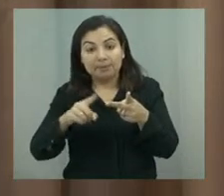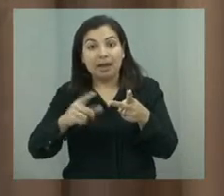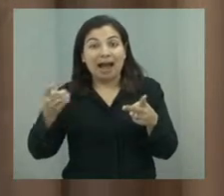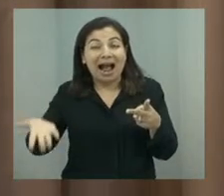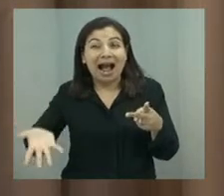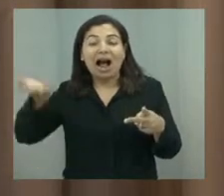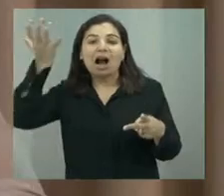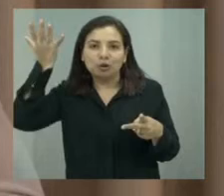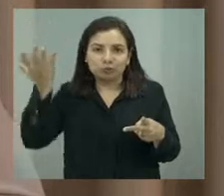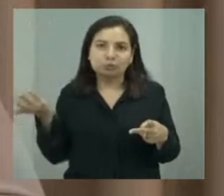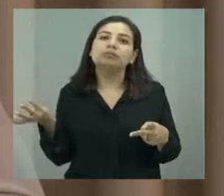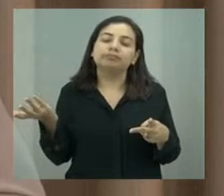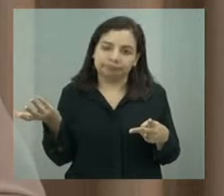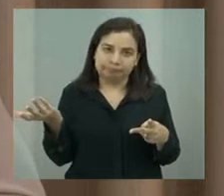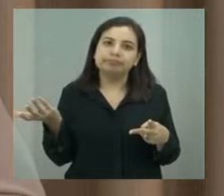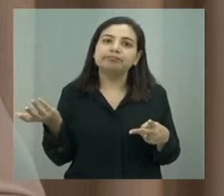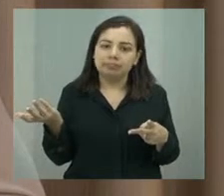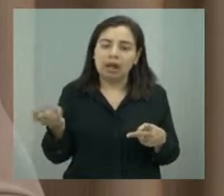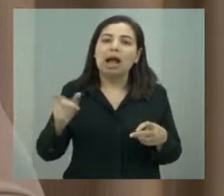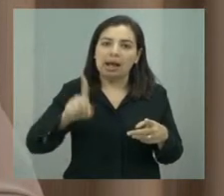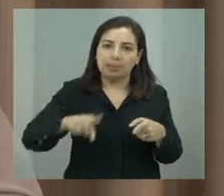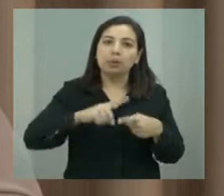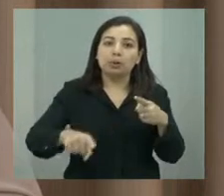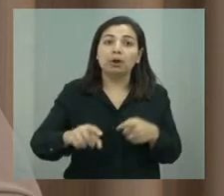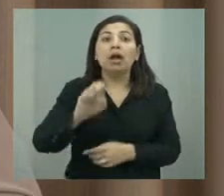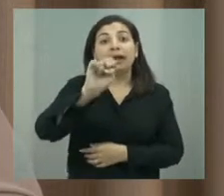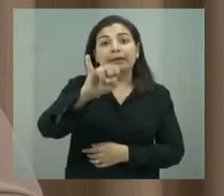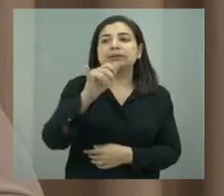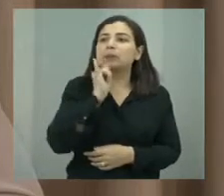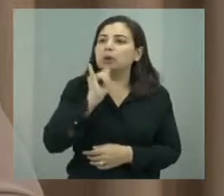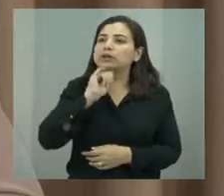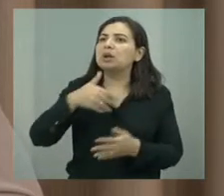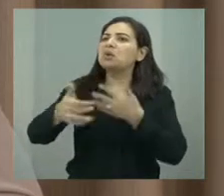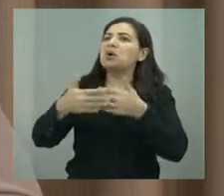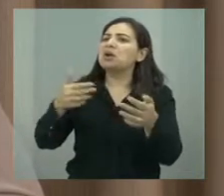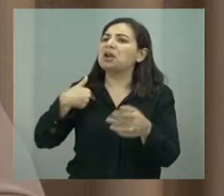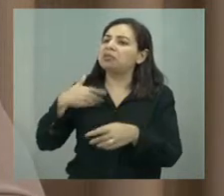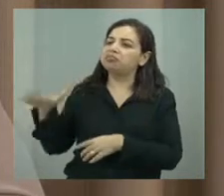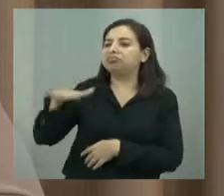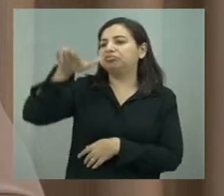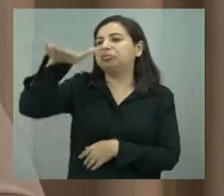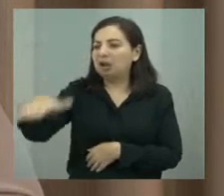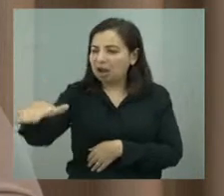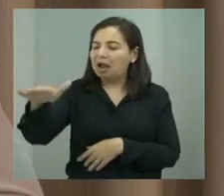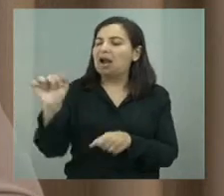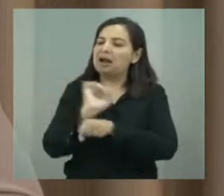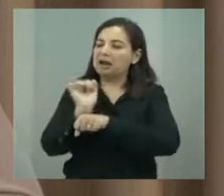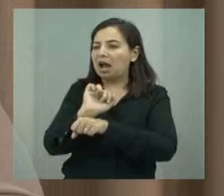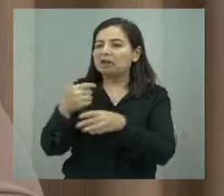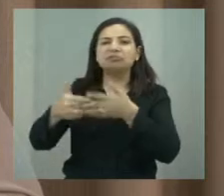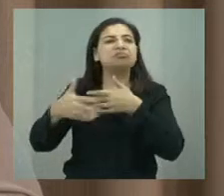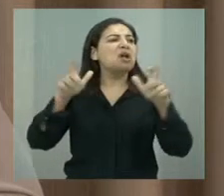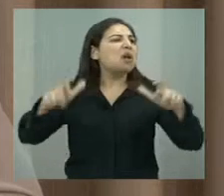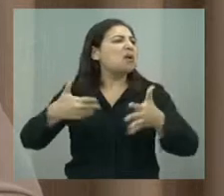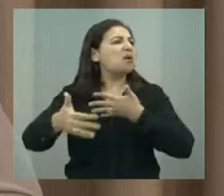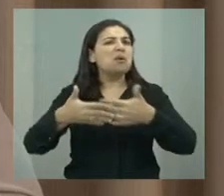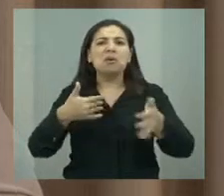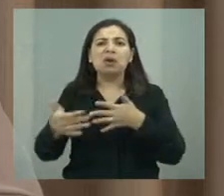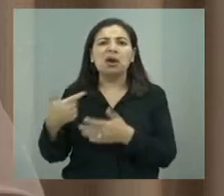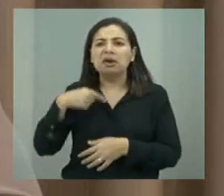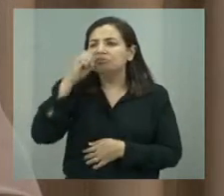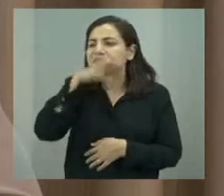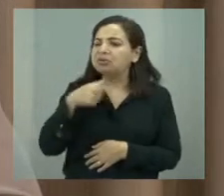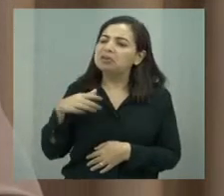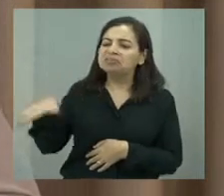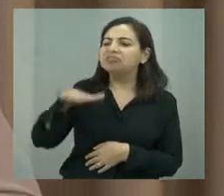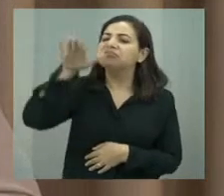estão escolhendo ouvir aquela música e nem ser perturbado com aquela intensidade de ruído que é emitido